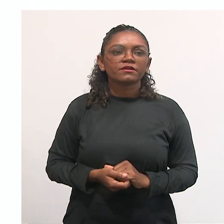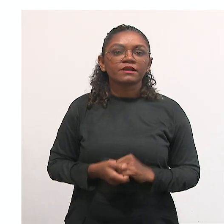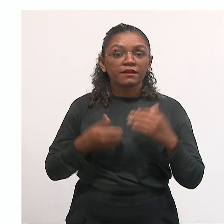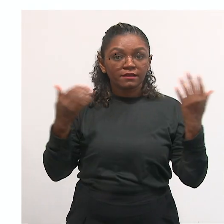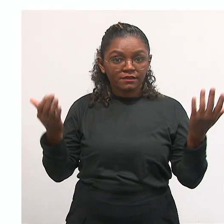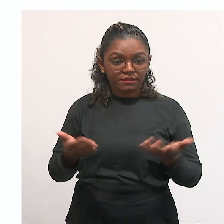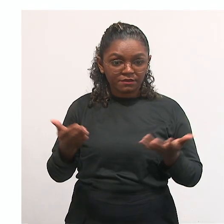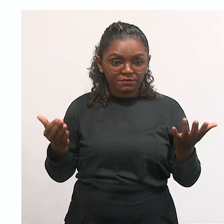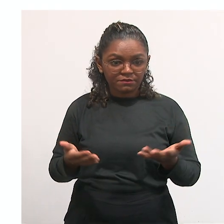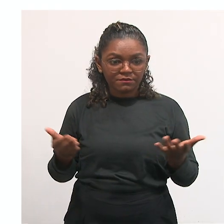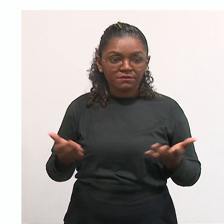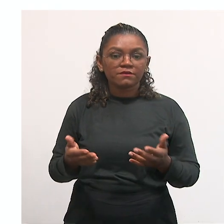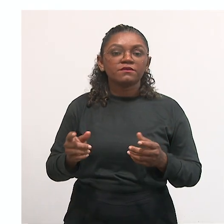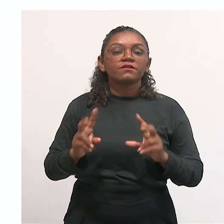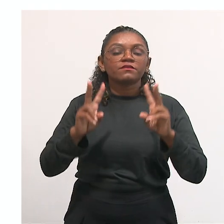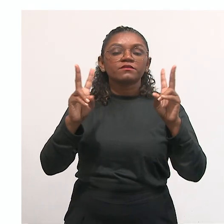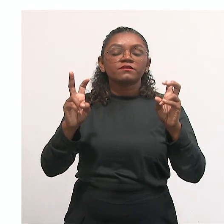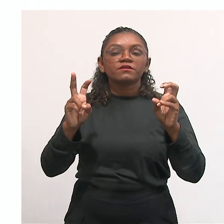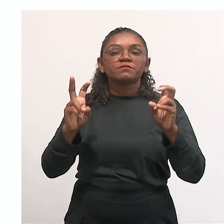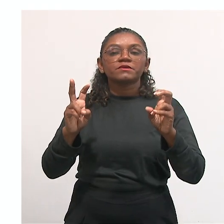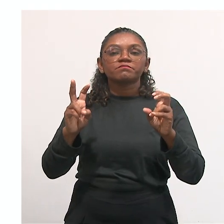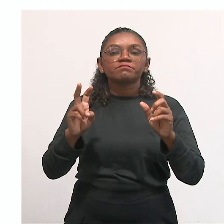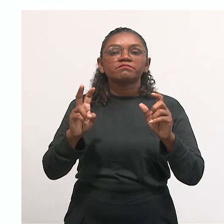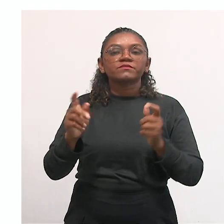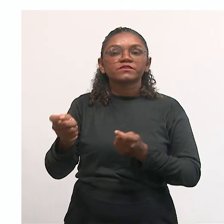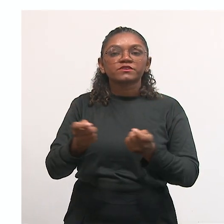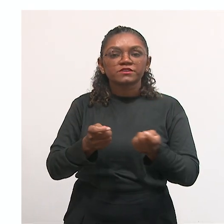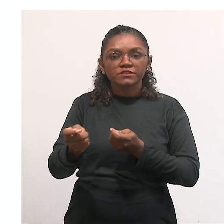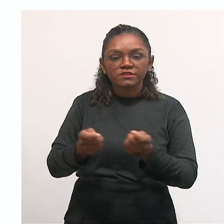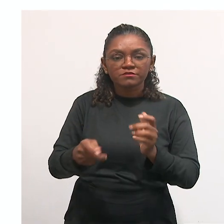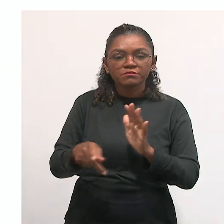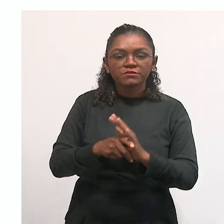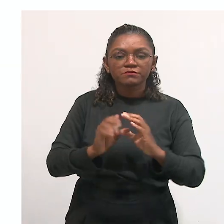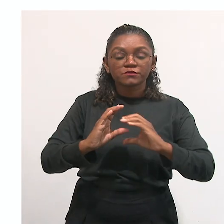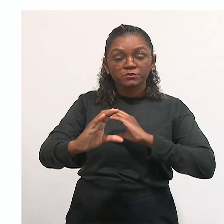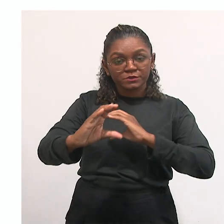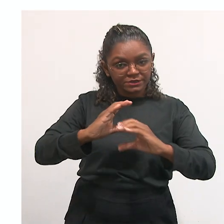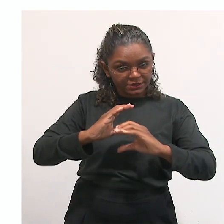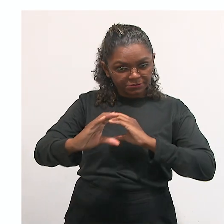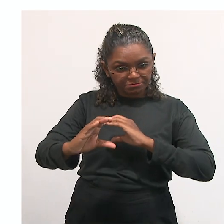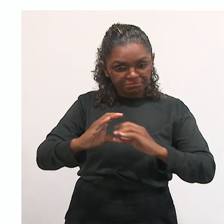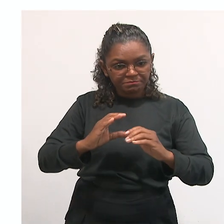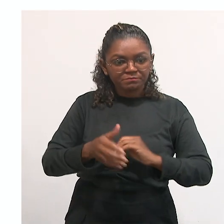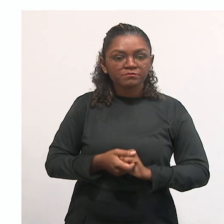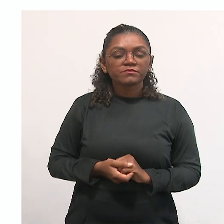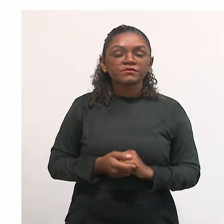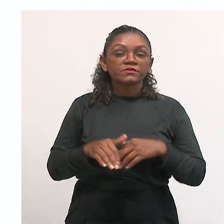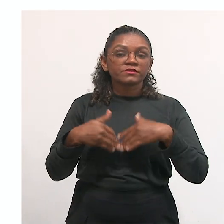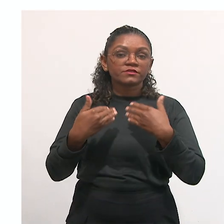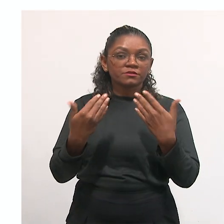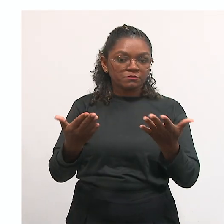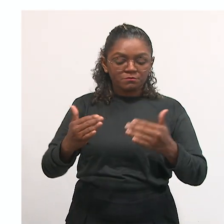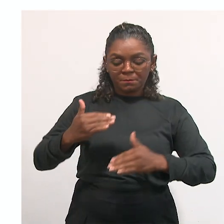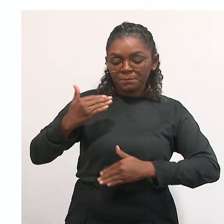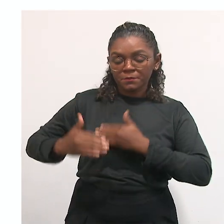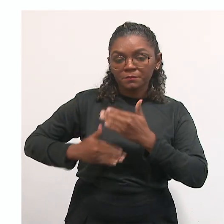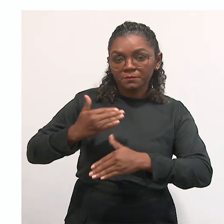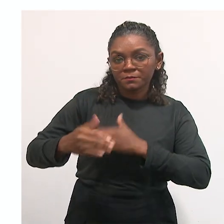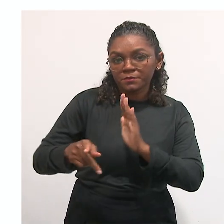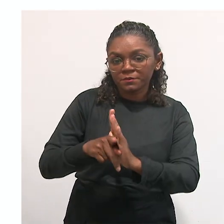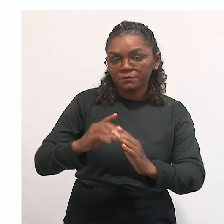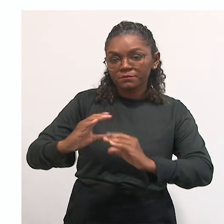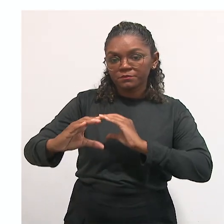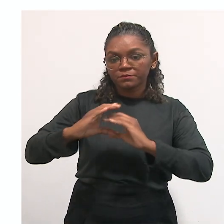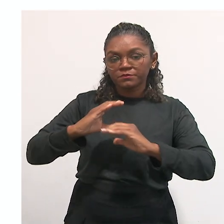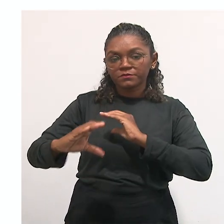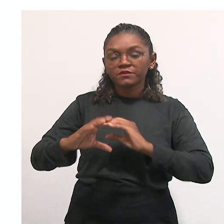Agora, parte da gestão da comunicação dentro, né, da gestão de projetos. Os processos de gestão da comunicação abrangem tudo que